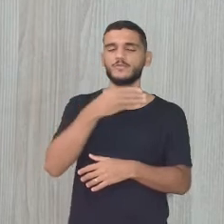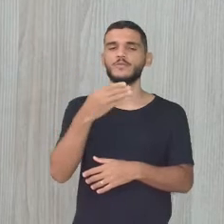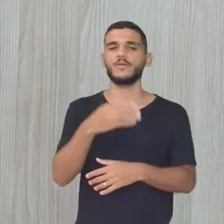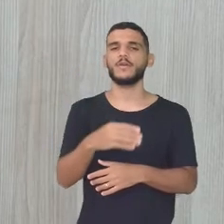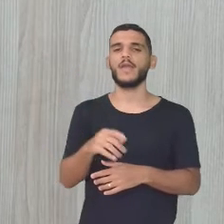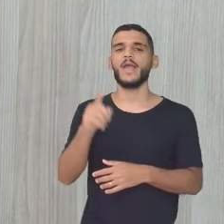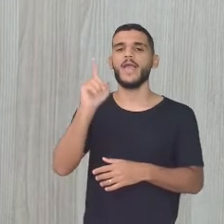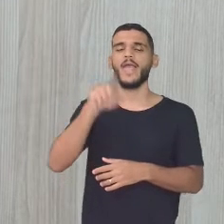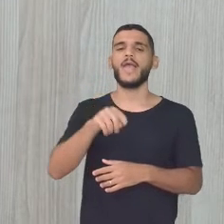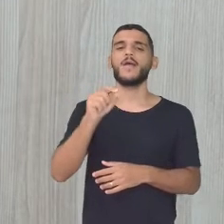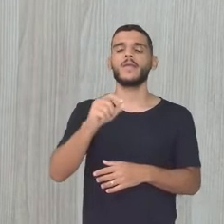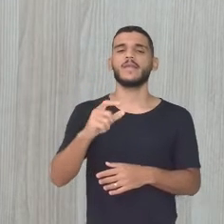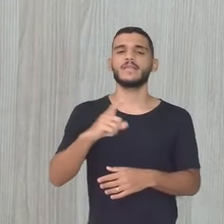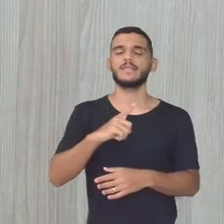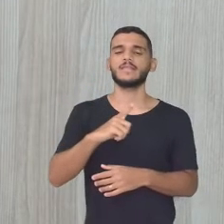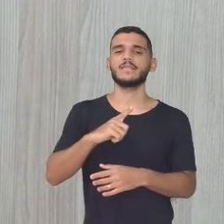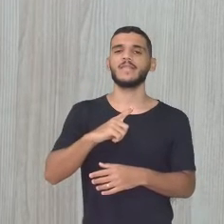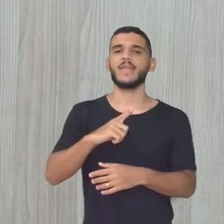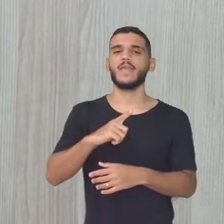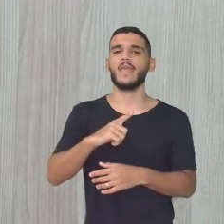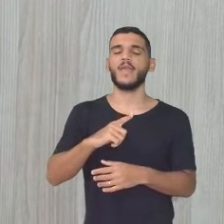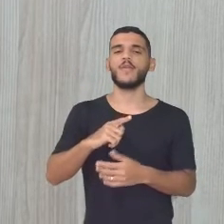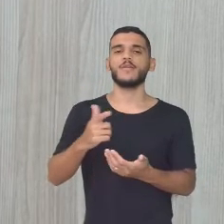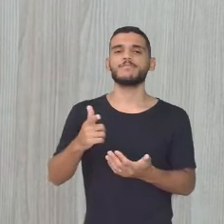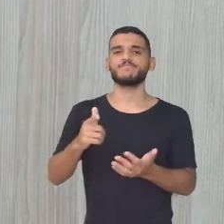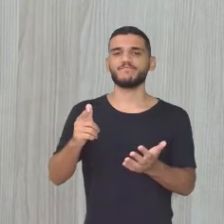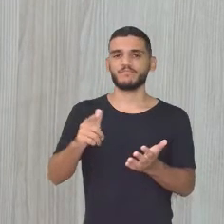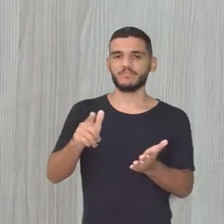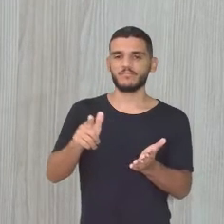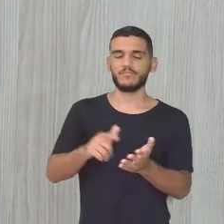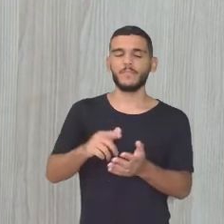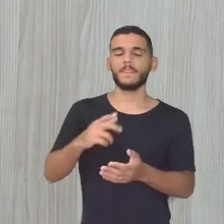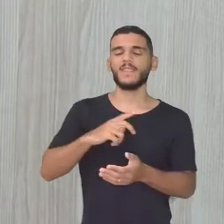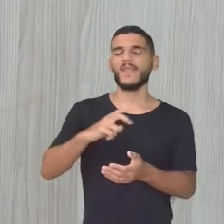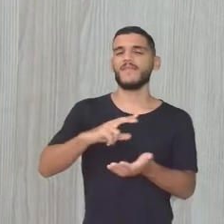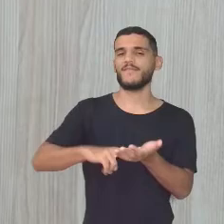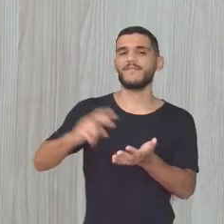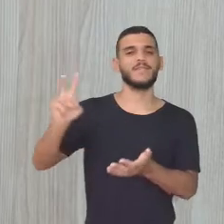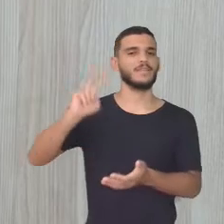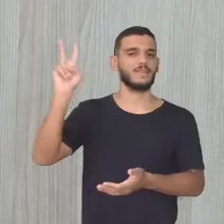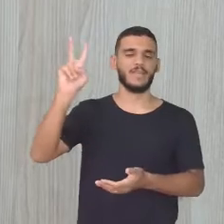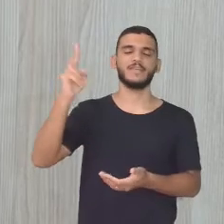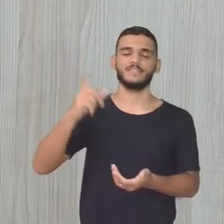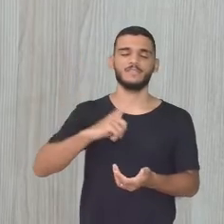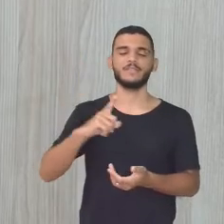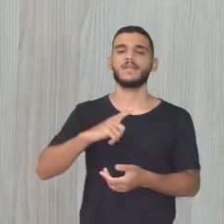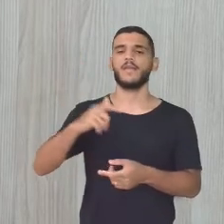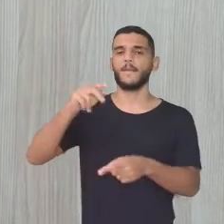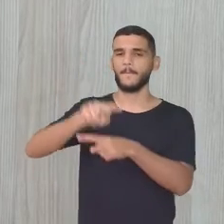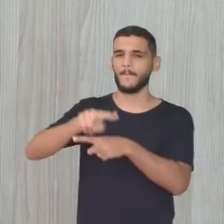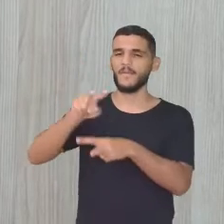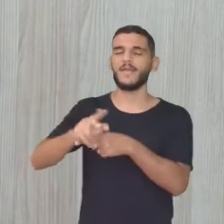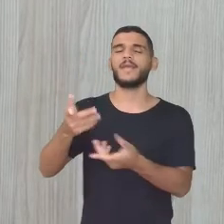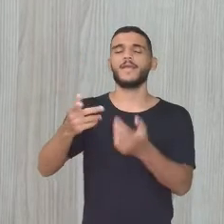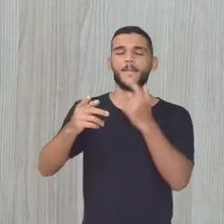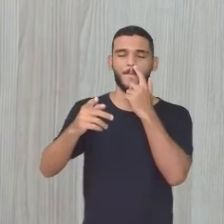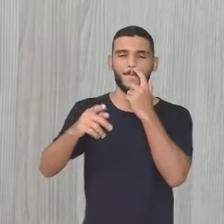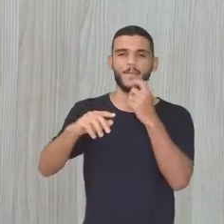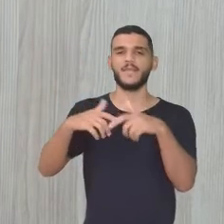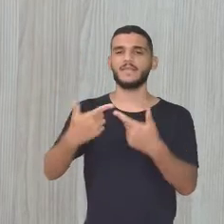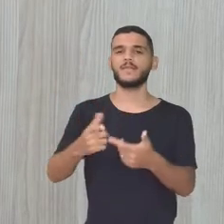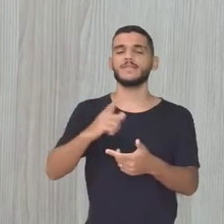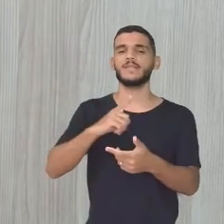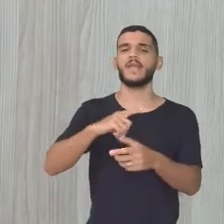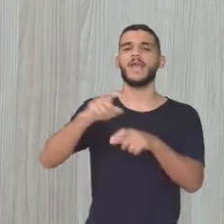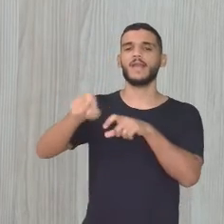ali lucrativo e que eles utilizaram aí para exportação e explorar, né? Então foi bastante difundida essa questão da